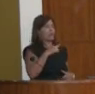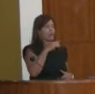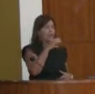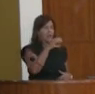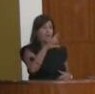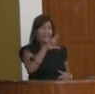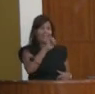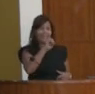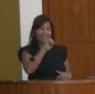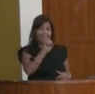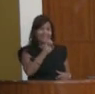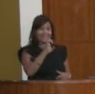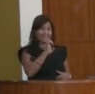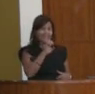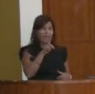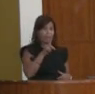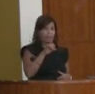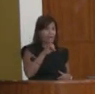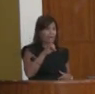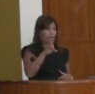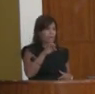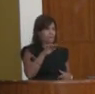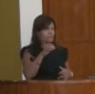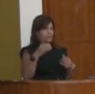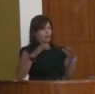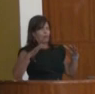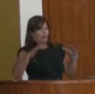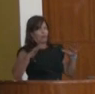que benefício ela terá? É a pergunta.